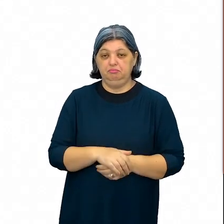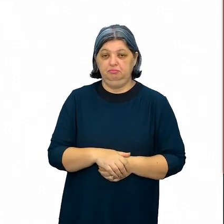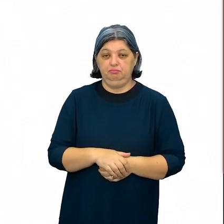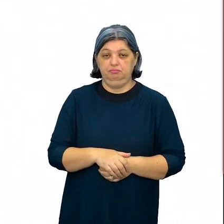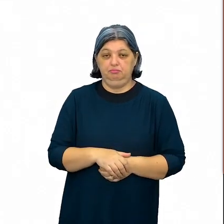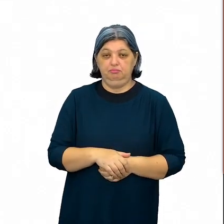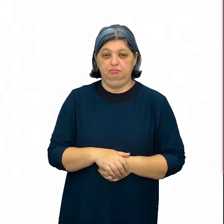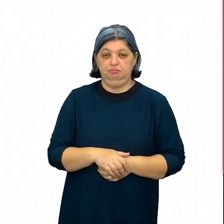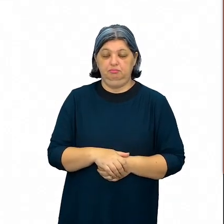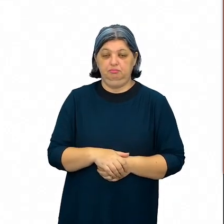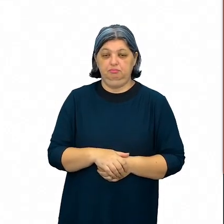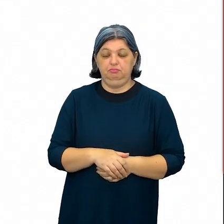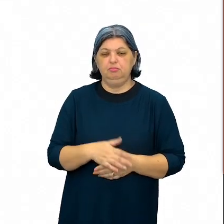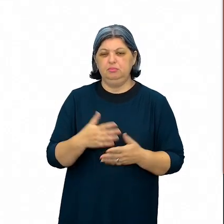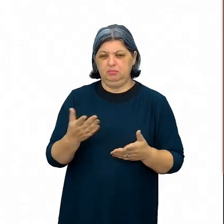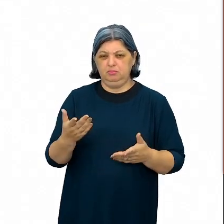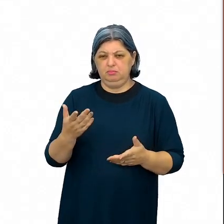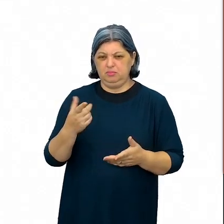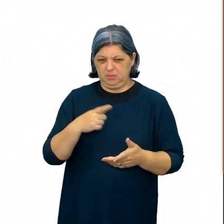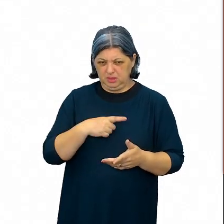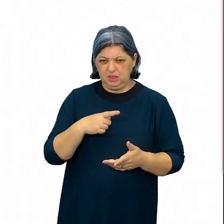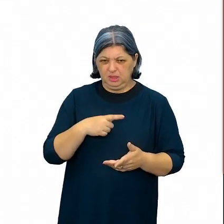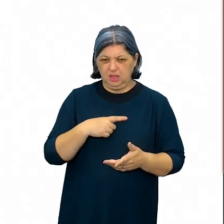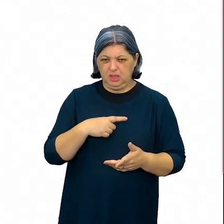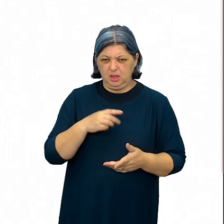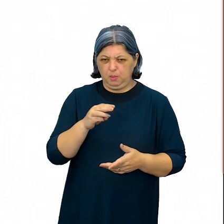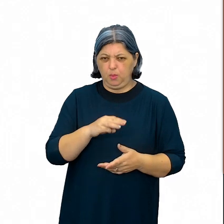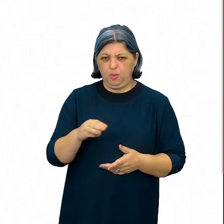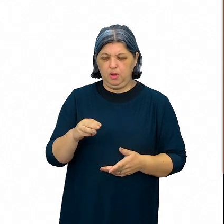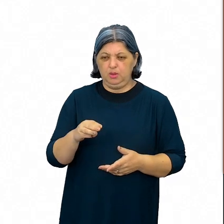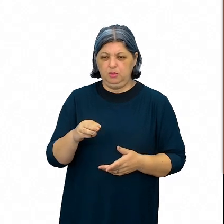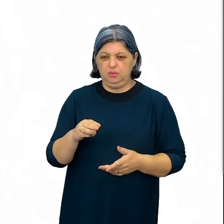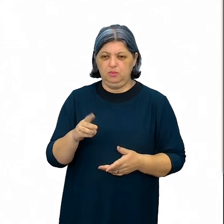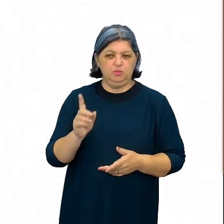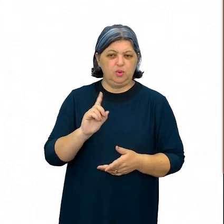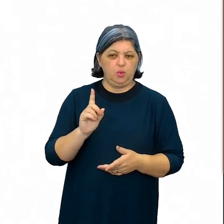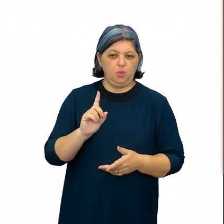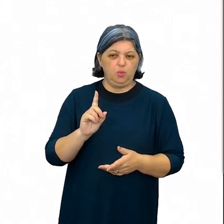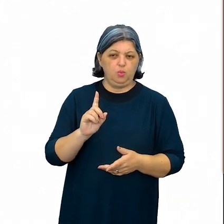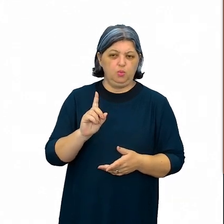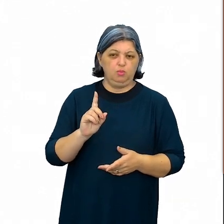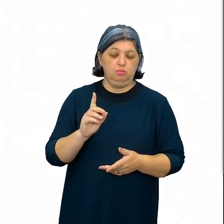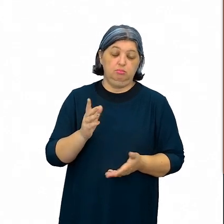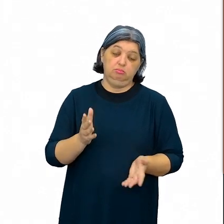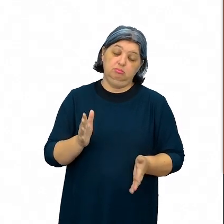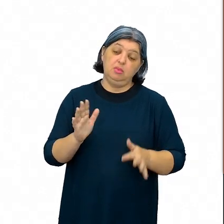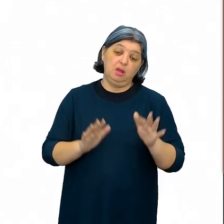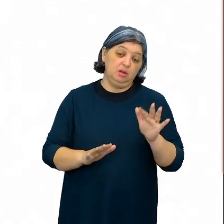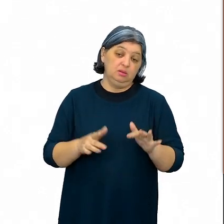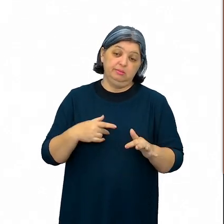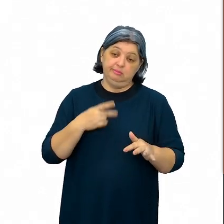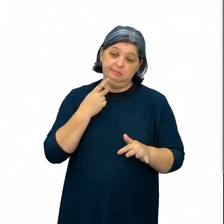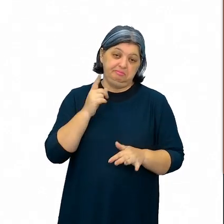momento aliás Será que a Esse momento pode ser que não pode ser que você fale barco a